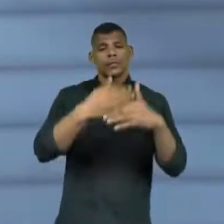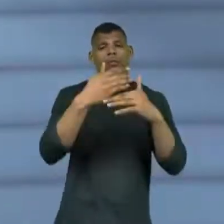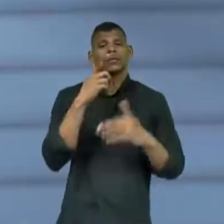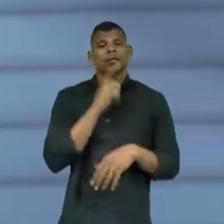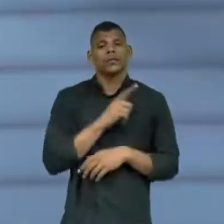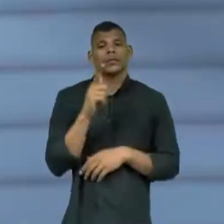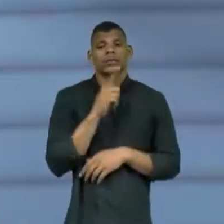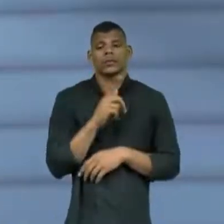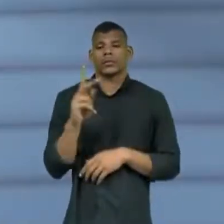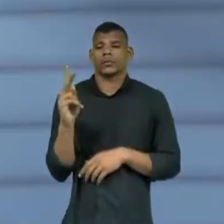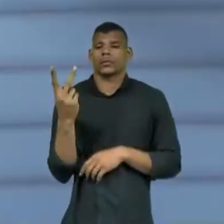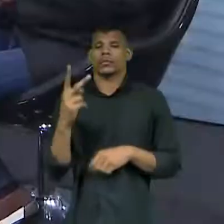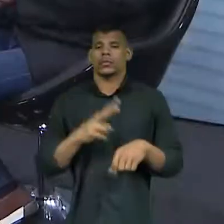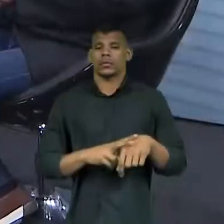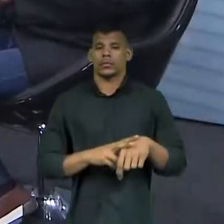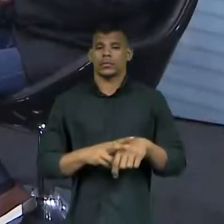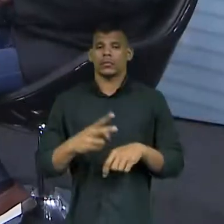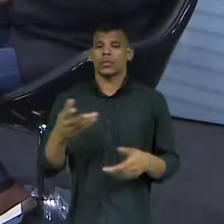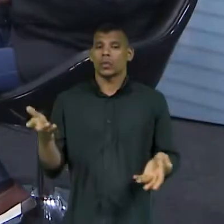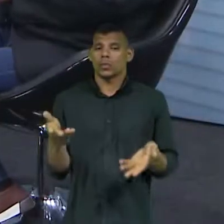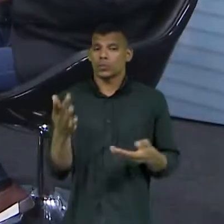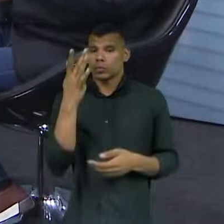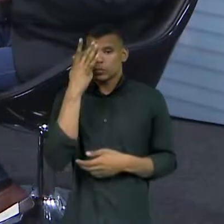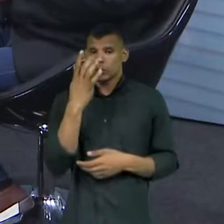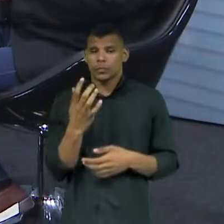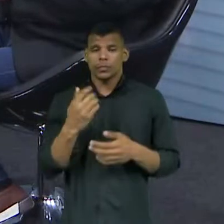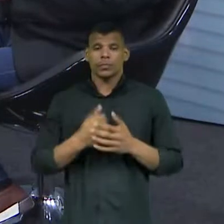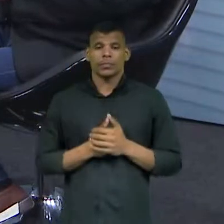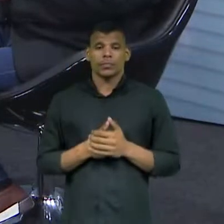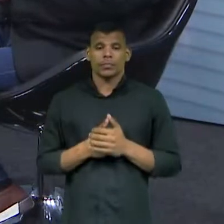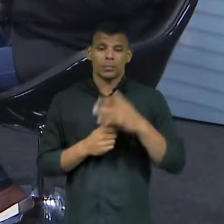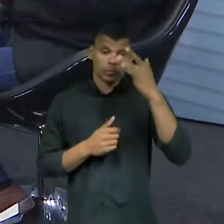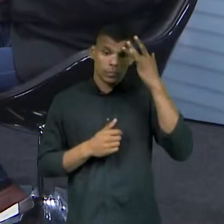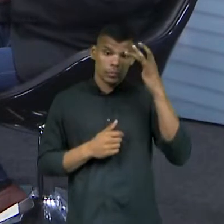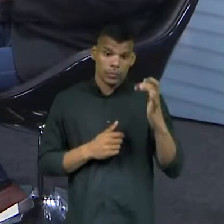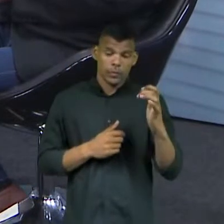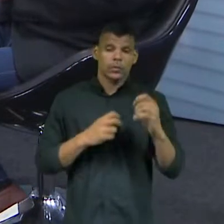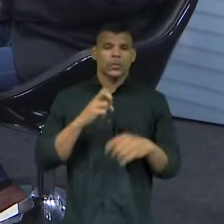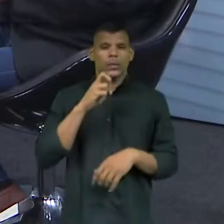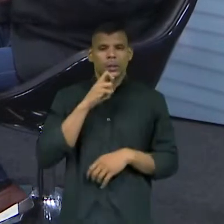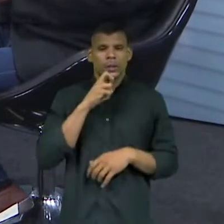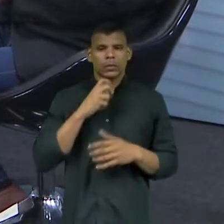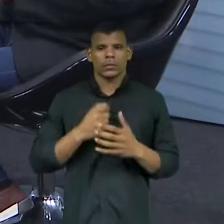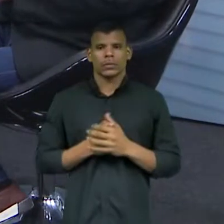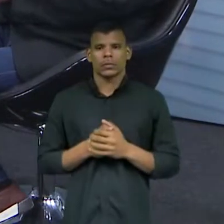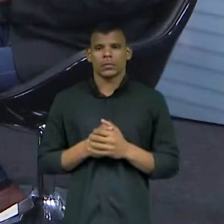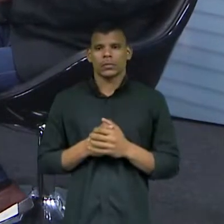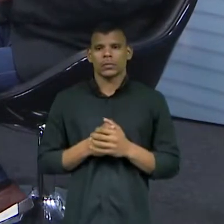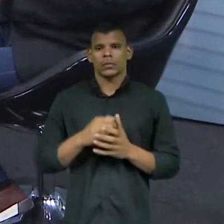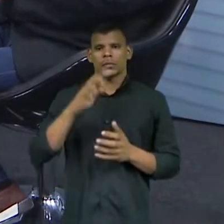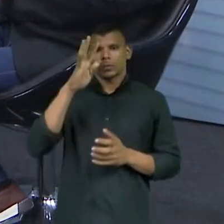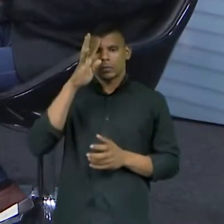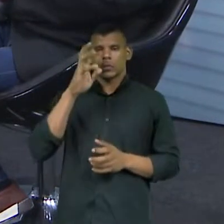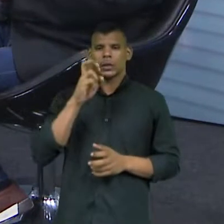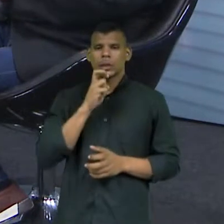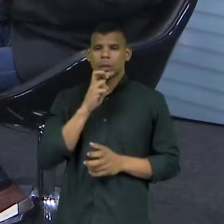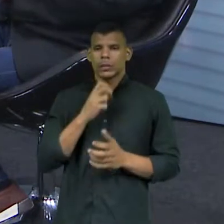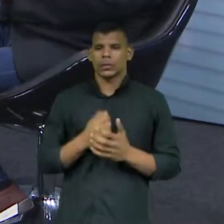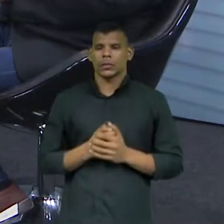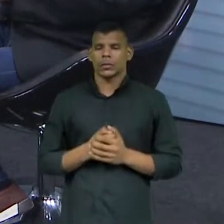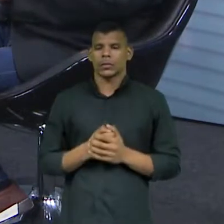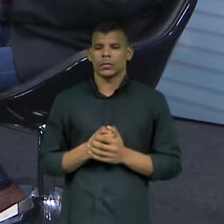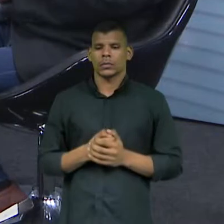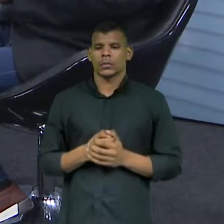do hidrogênio verde. É hoje e amanhã, quinta-feira, né? Não, amanhã e quinta-feira. Quarta e quinta. Mas é hoje, quarta, quinta-feira. Três e